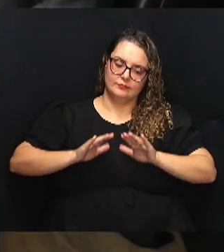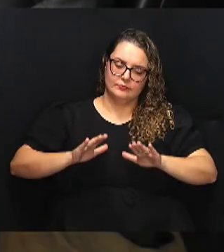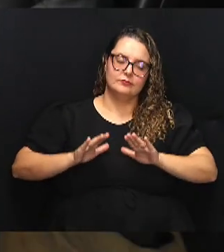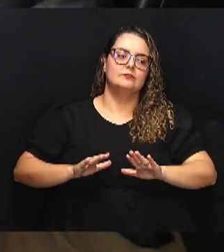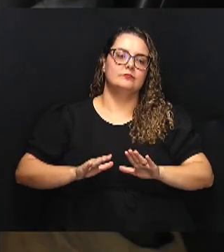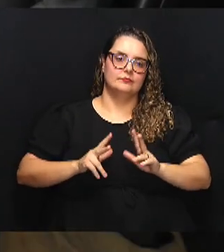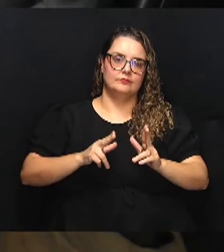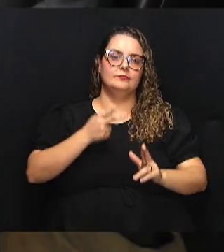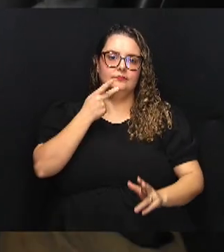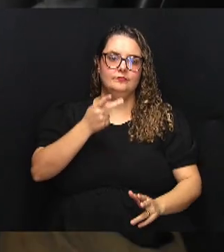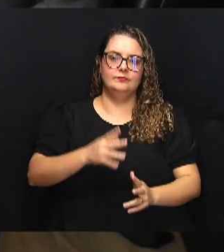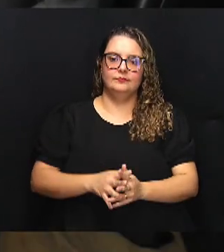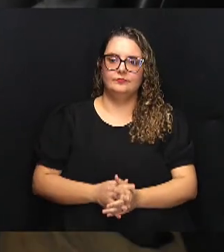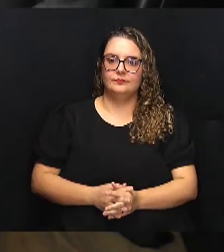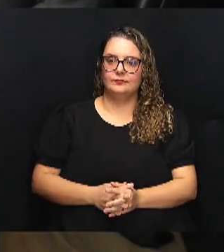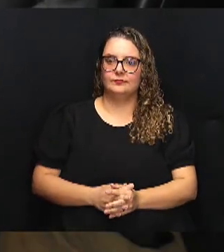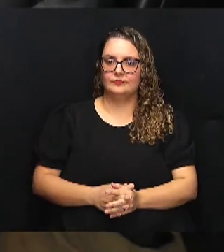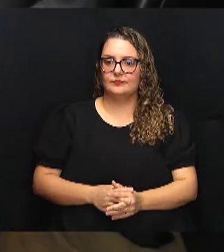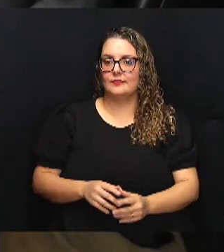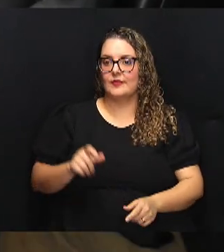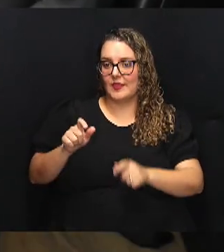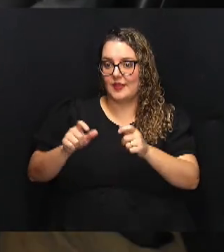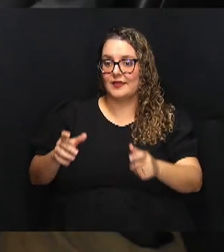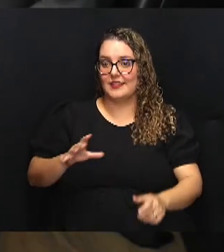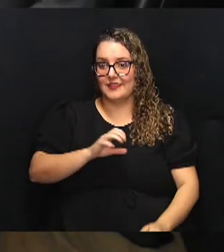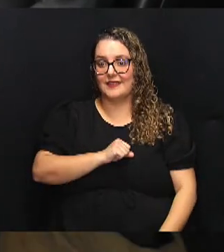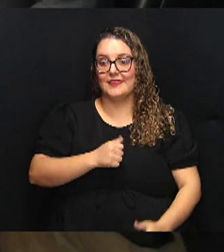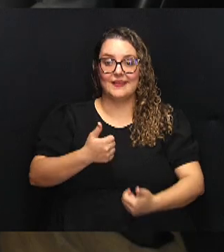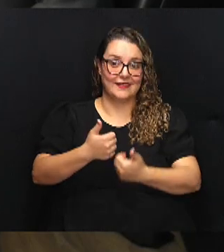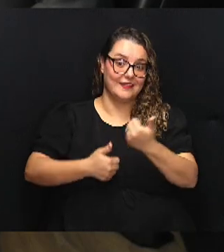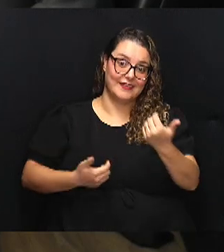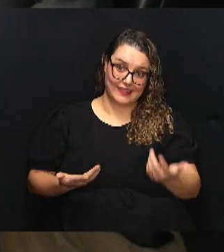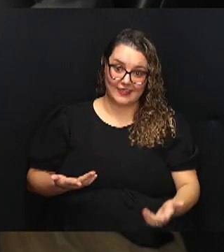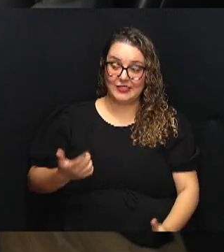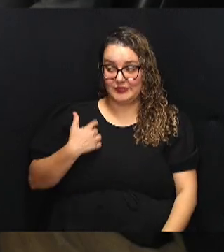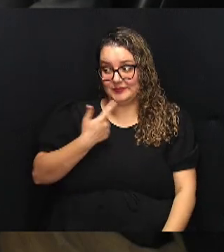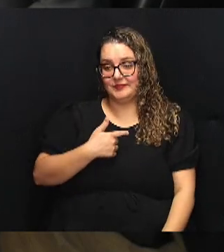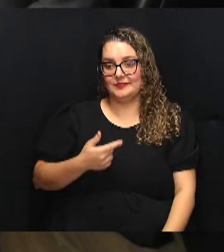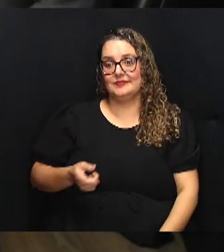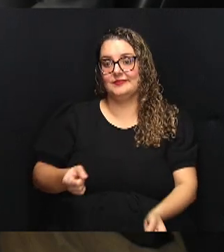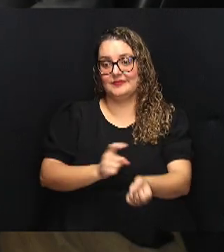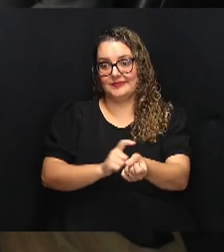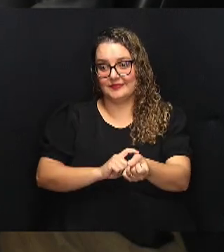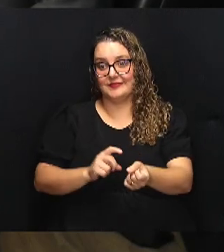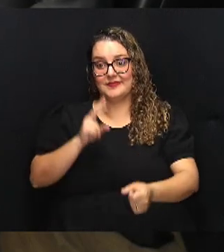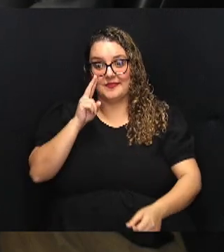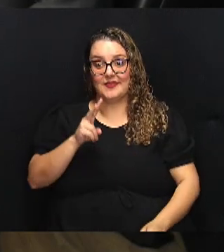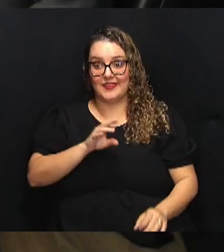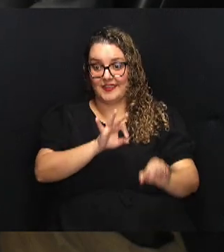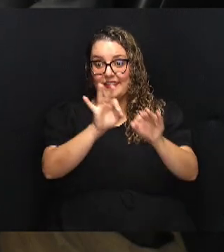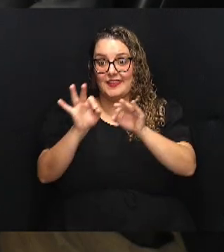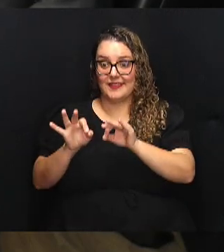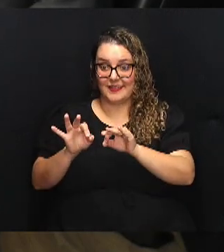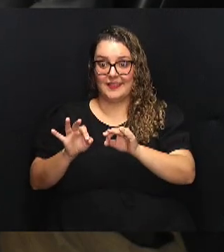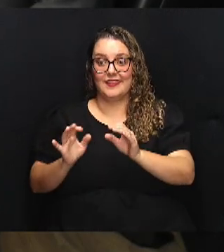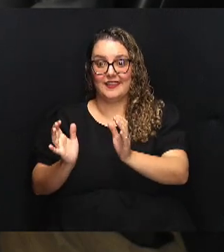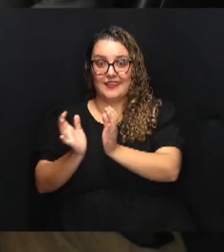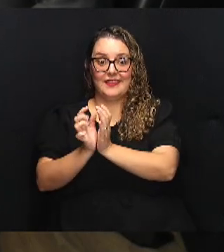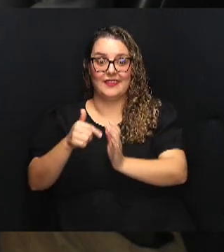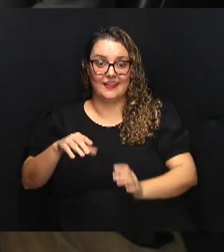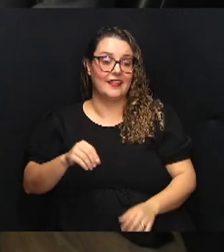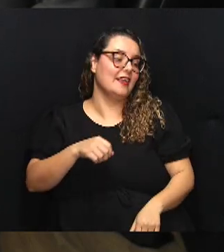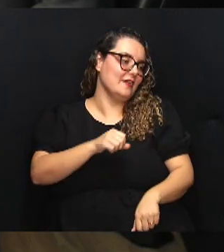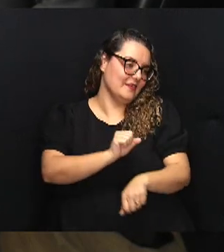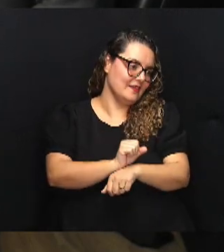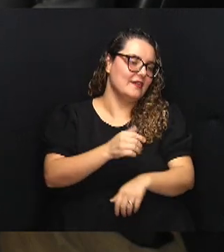está citando aí. A gente que gosta, né, Gabriel, de futebol, dá nervoso ver o jogo porque ele é mais parado.